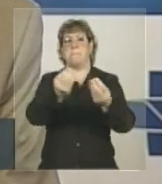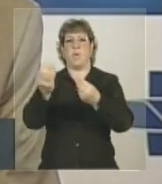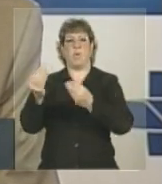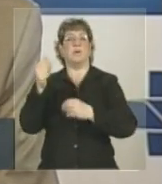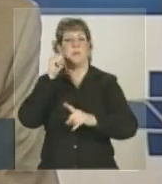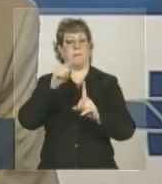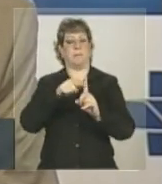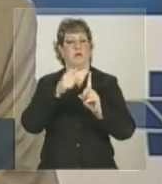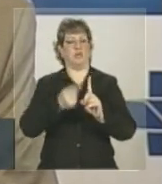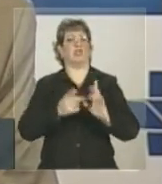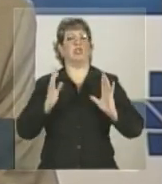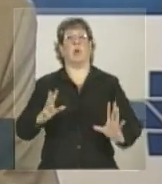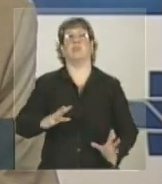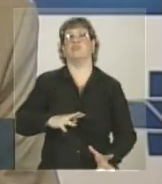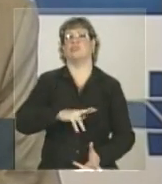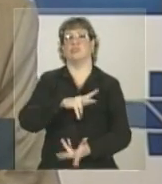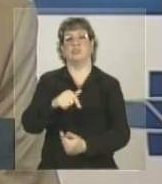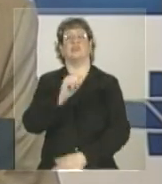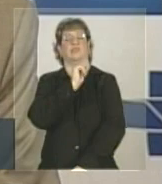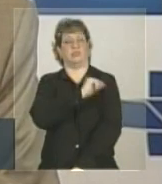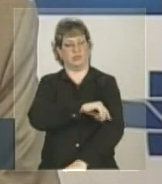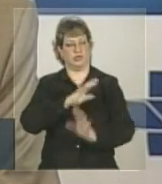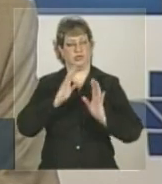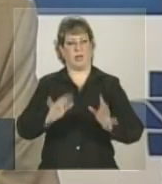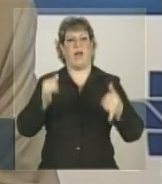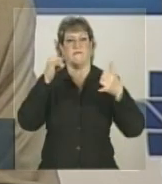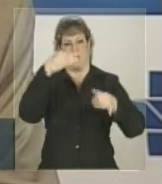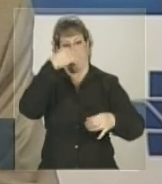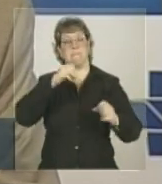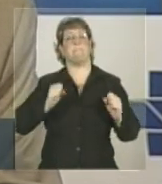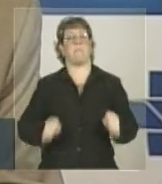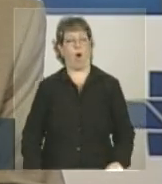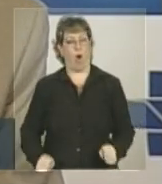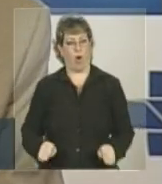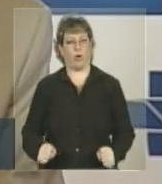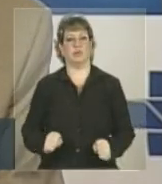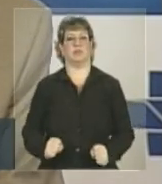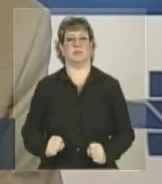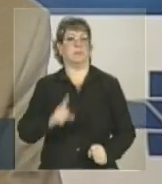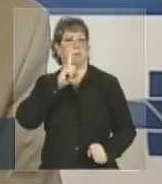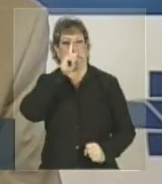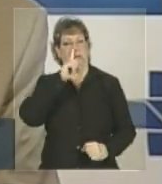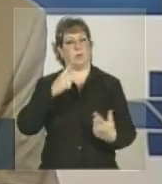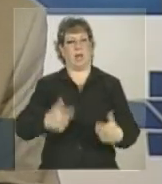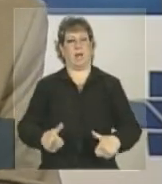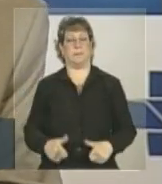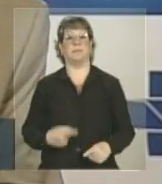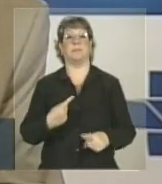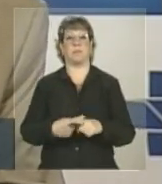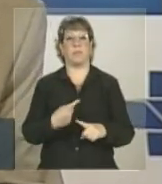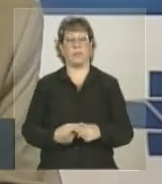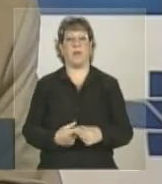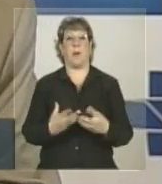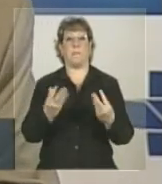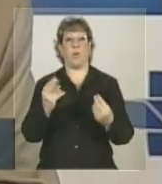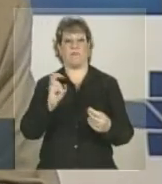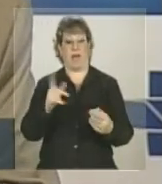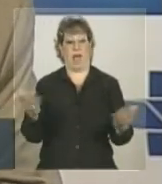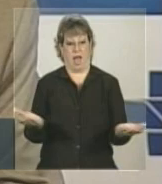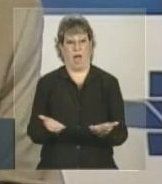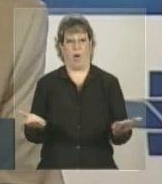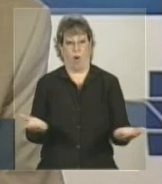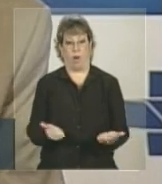de gestantes já no mundo inteiro, né? E é comprovadamente segura. O que é que muitas vezes acontece? É que agora, no momento de